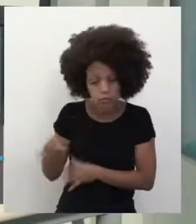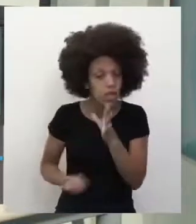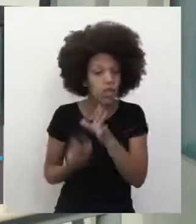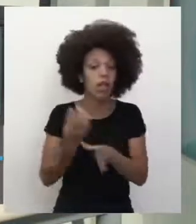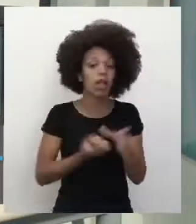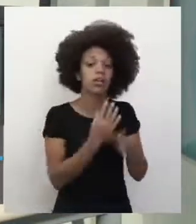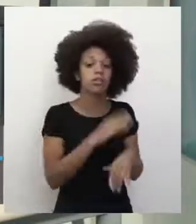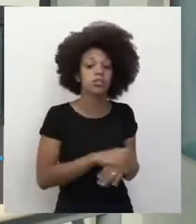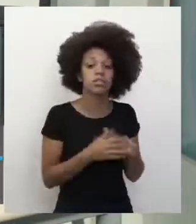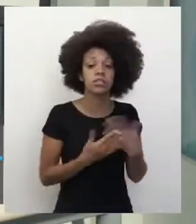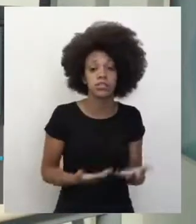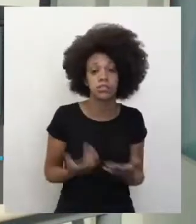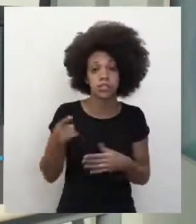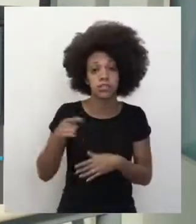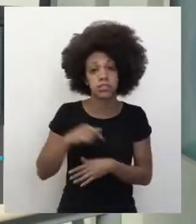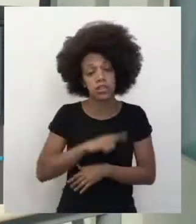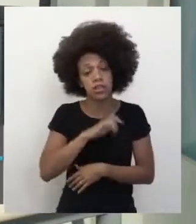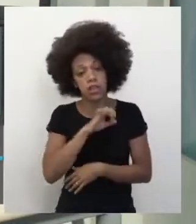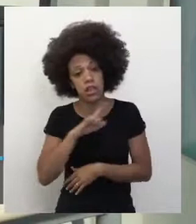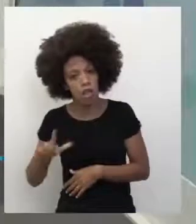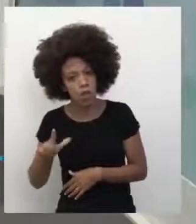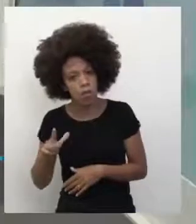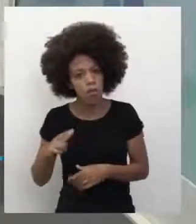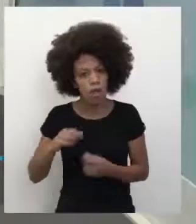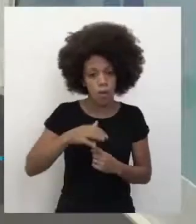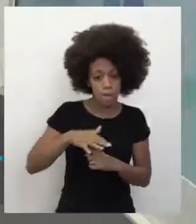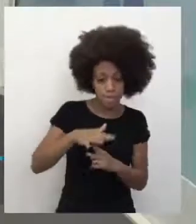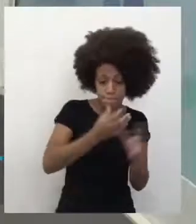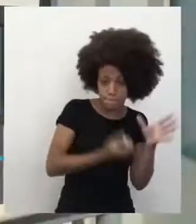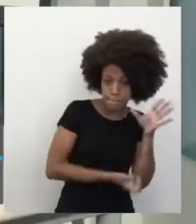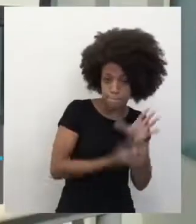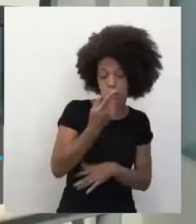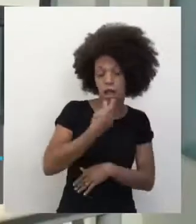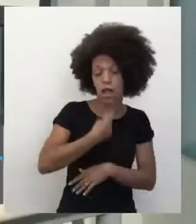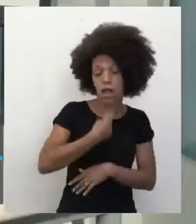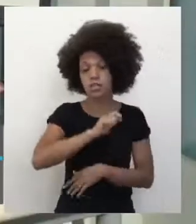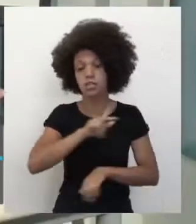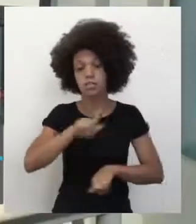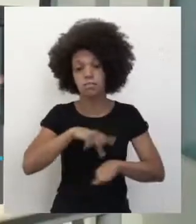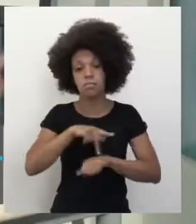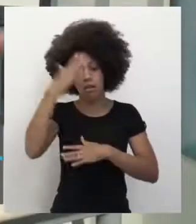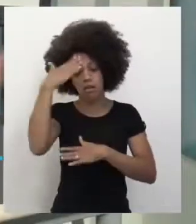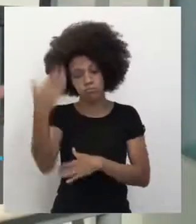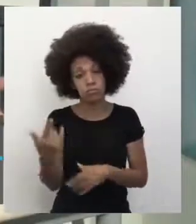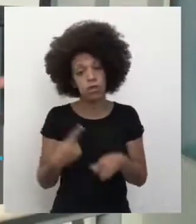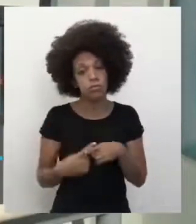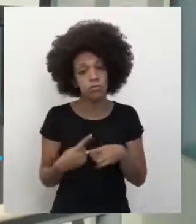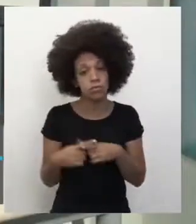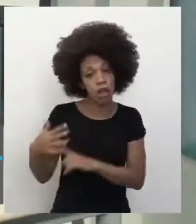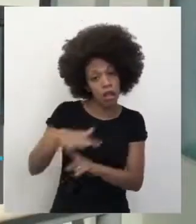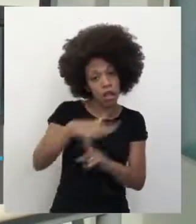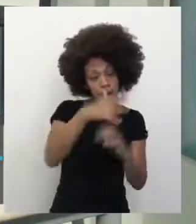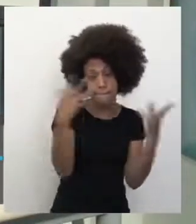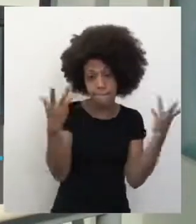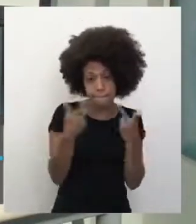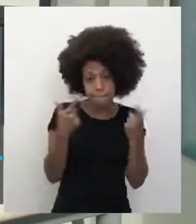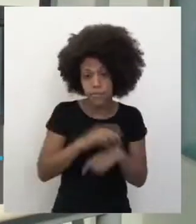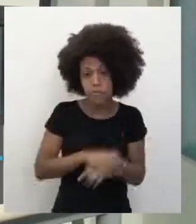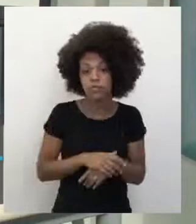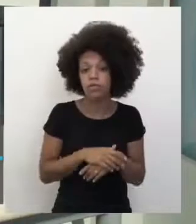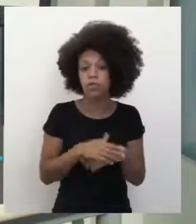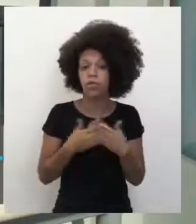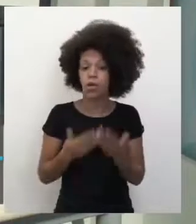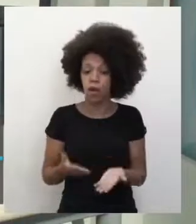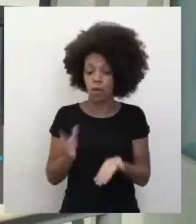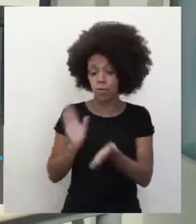nisso esse Guel criou um parque inteiro. A Espanha hoje agradece, porque é um parque maravilhoso, graças ao